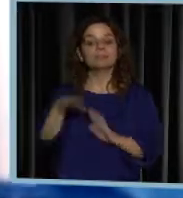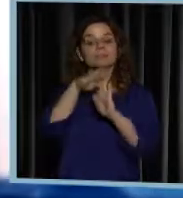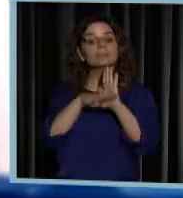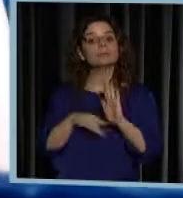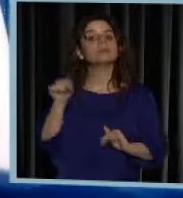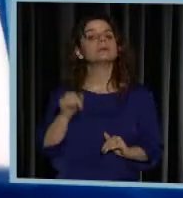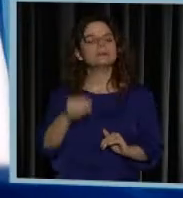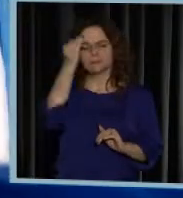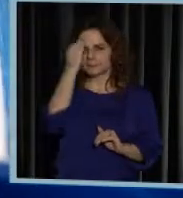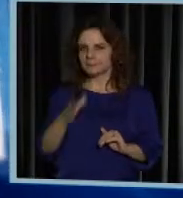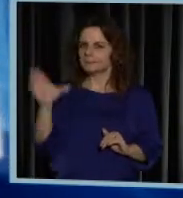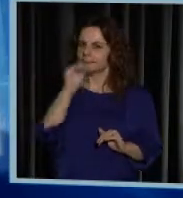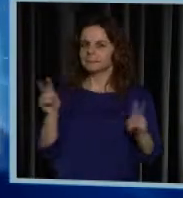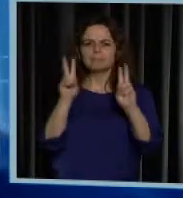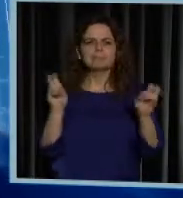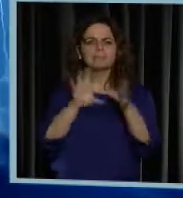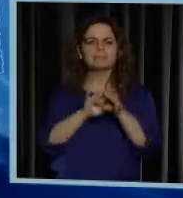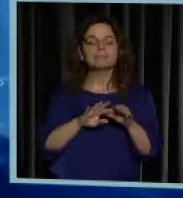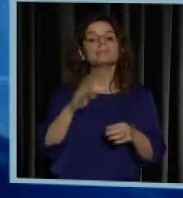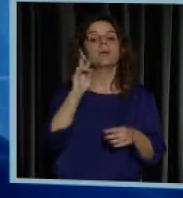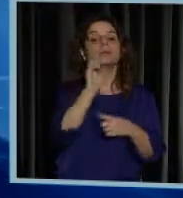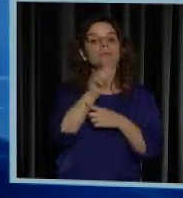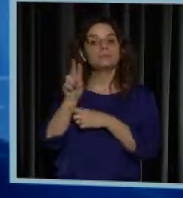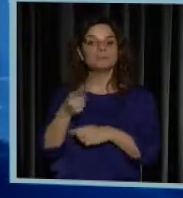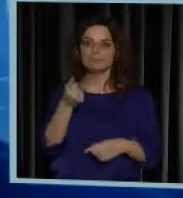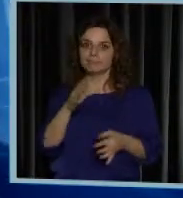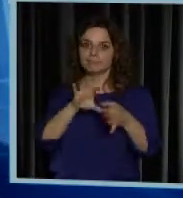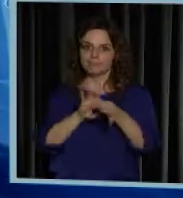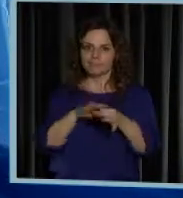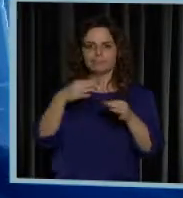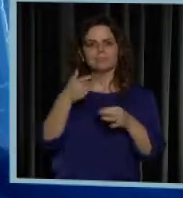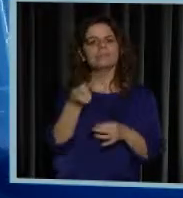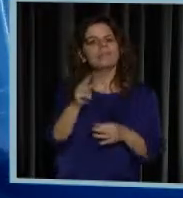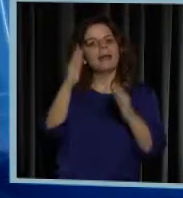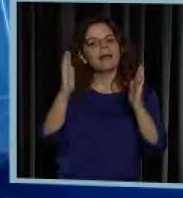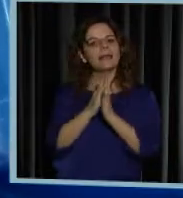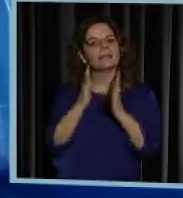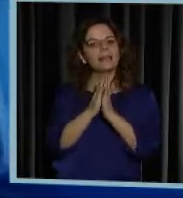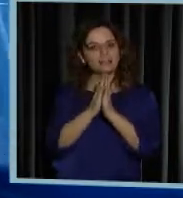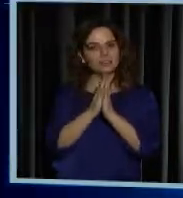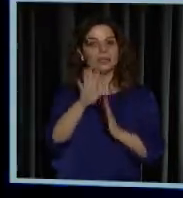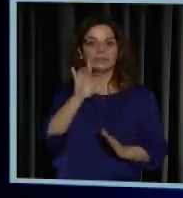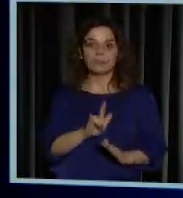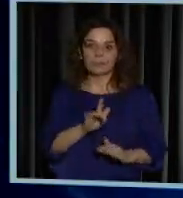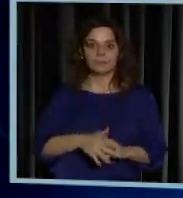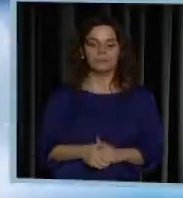Neste programa, saiba mais sobre o Museu do Dinheiro, situado na antiga igreja de São Julião, em Lisboa.